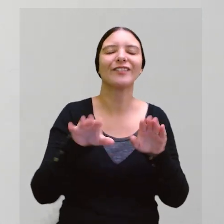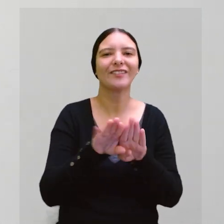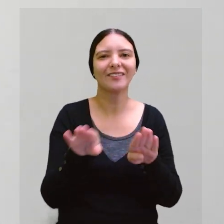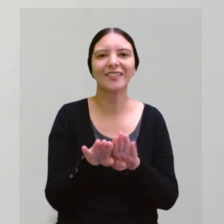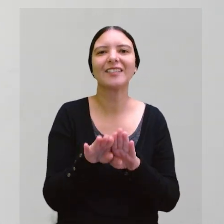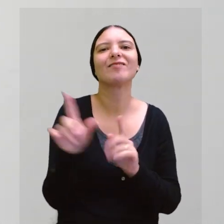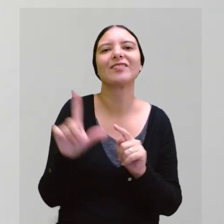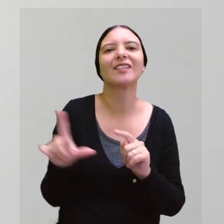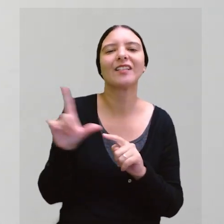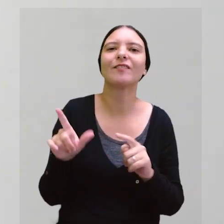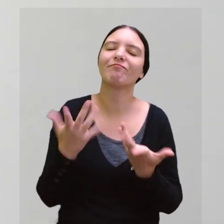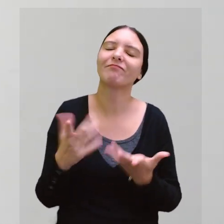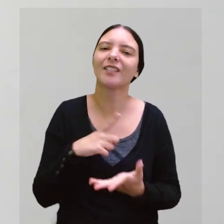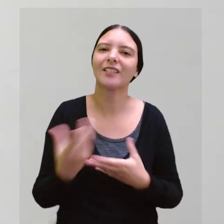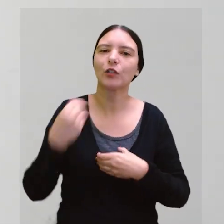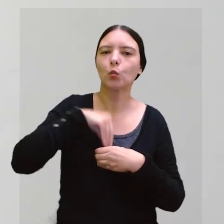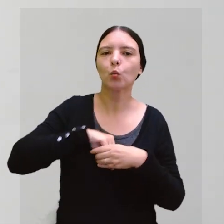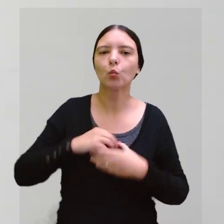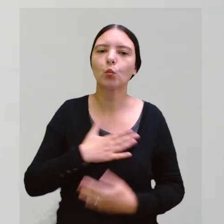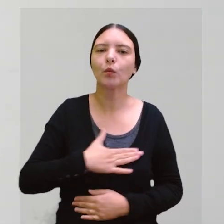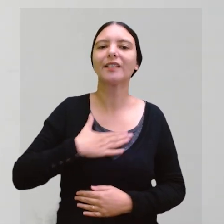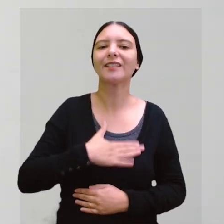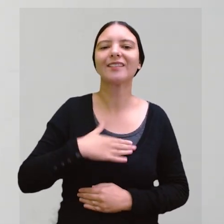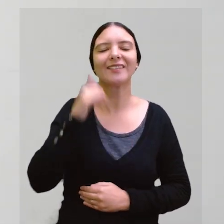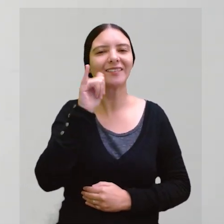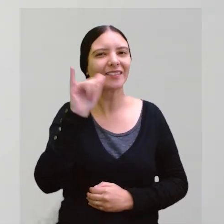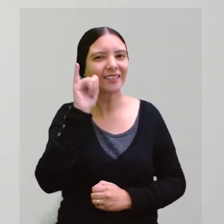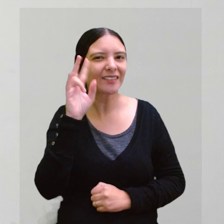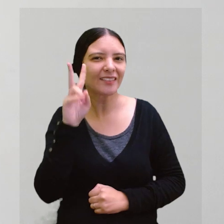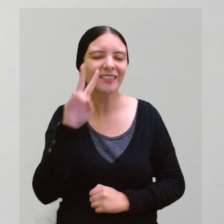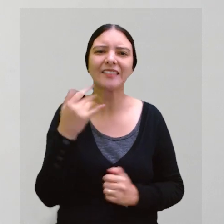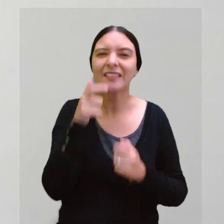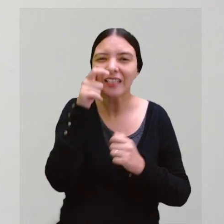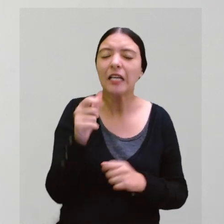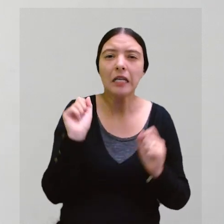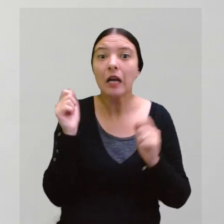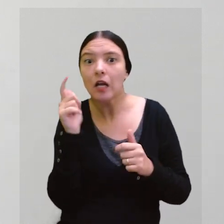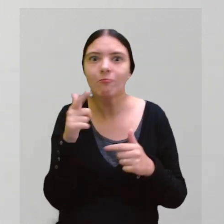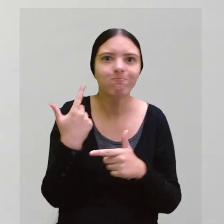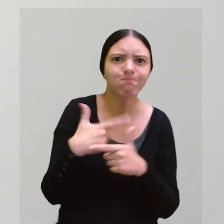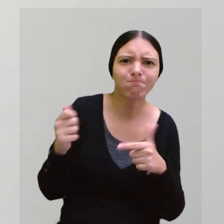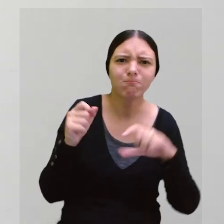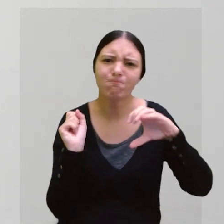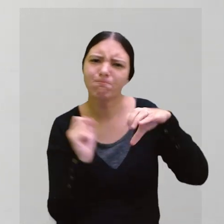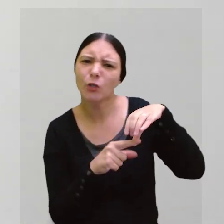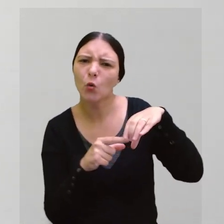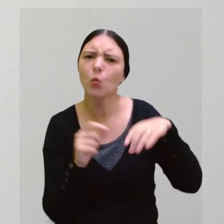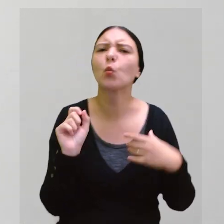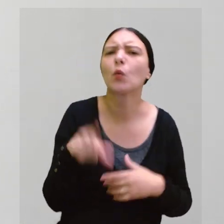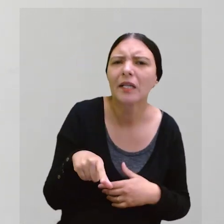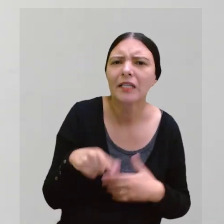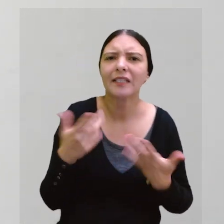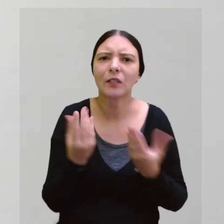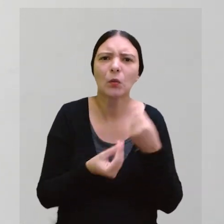medida, tem ali um prazer, uma fruição, uma narrativa que te interessa. Quem que vai ganhar? Né? Quem que vai fazer o gol? Como que vai ser